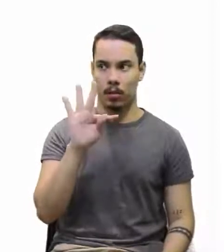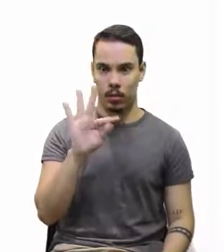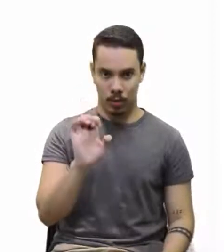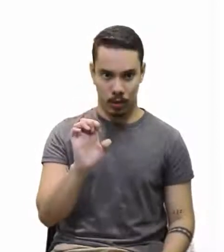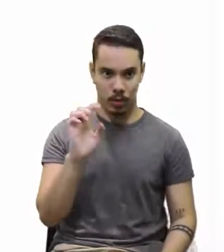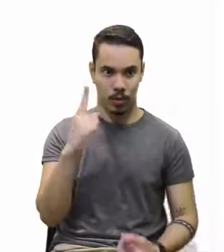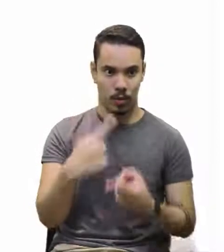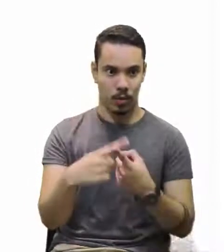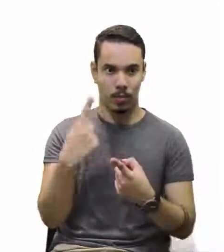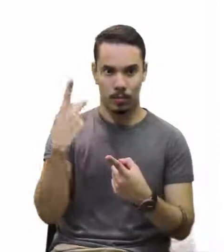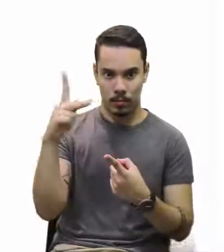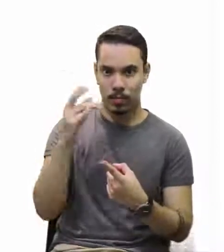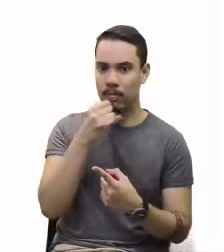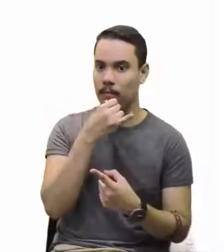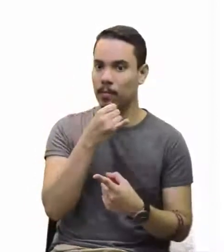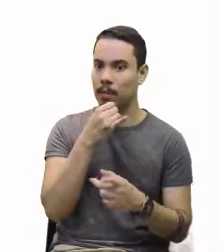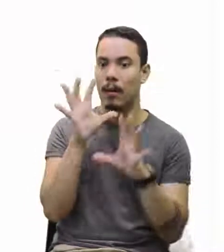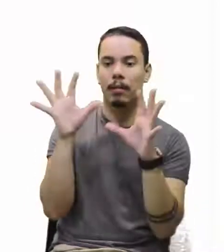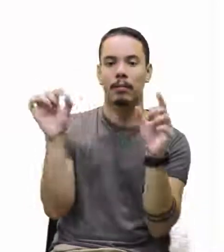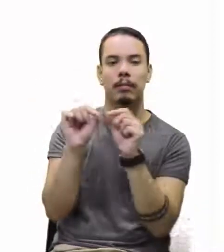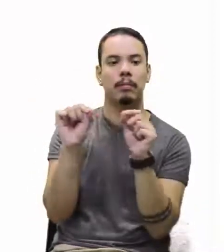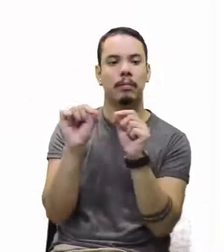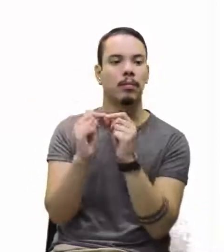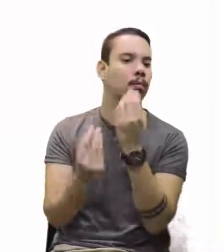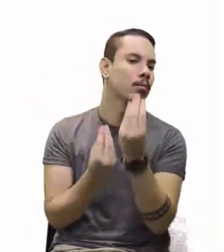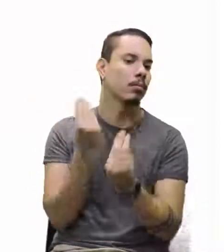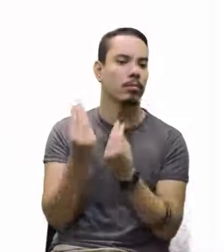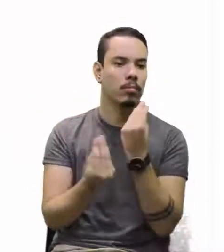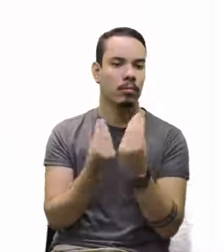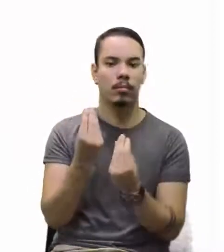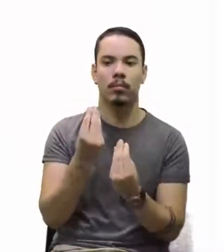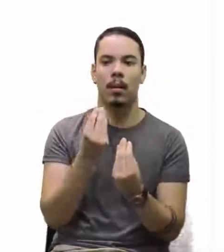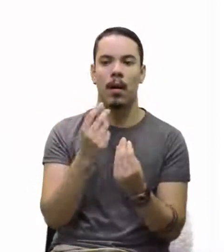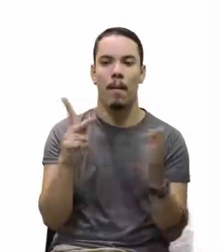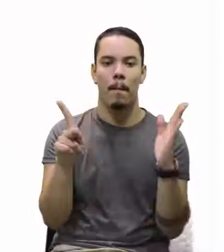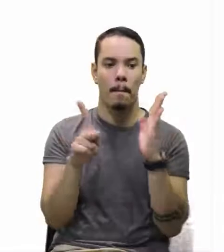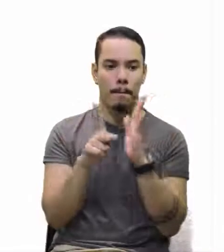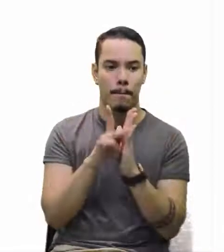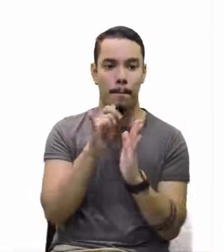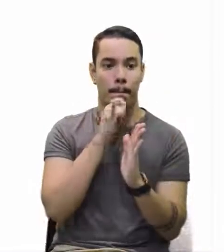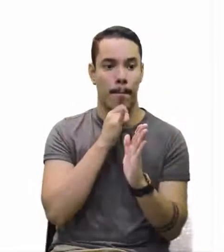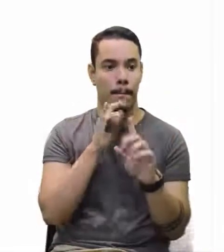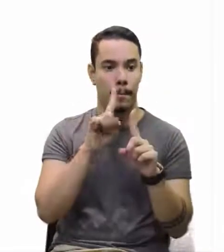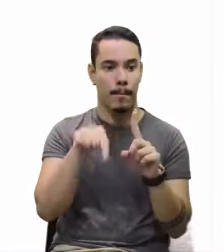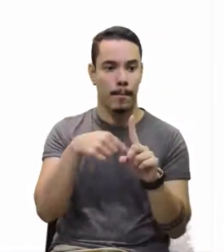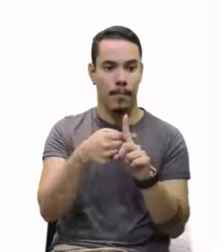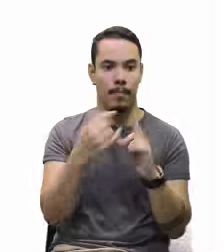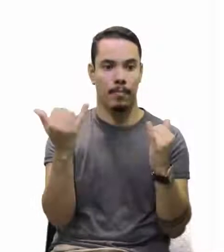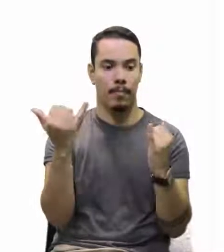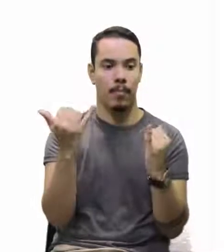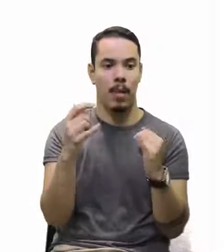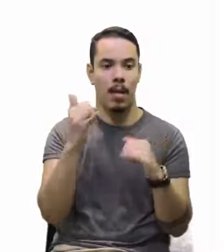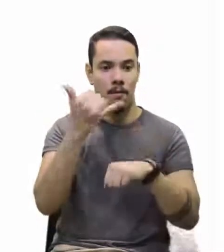Esses indutores são feitos de um tipo de cerâmica ferromagnética. Apesar de ser cerâmica, ela tem